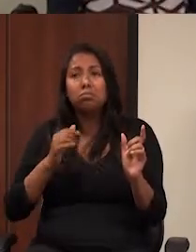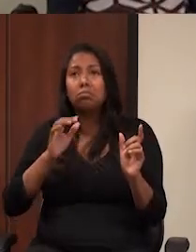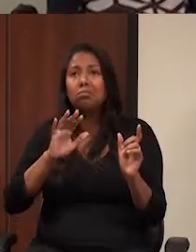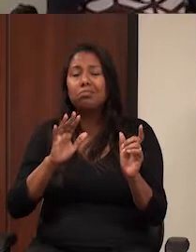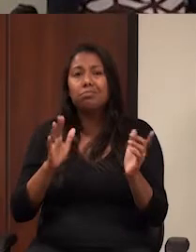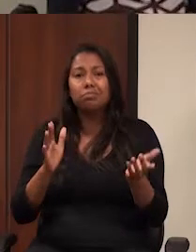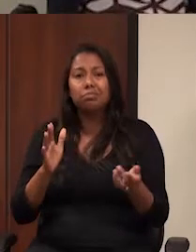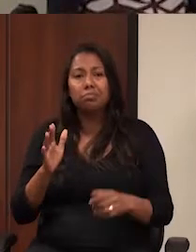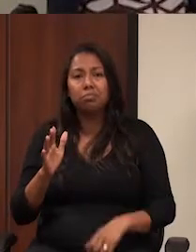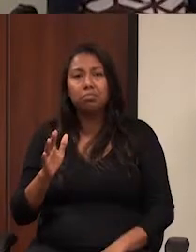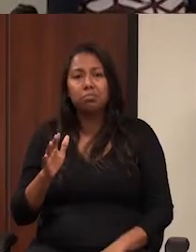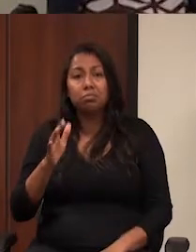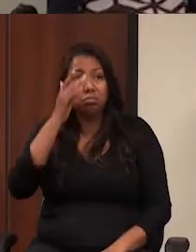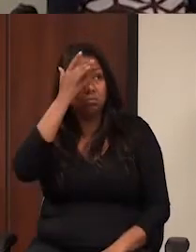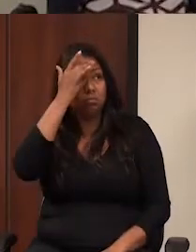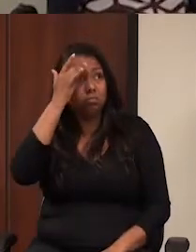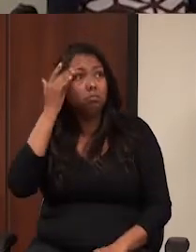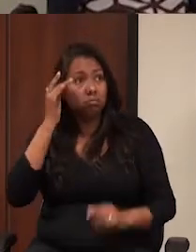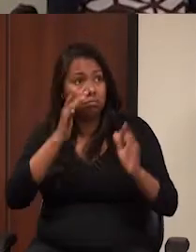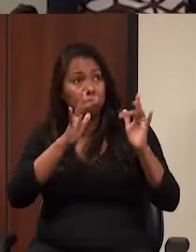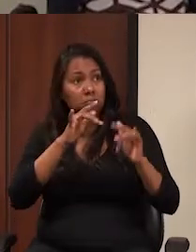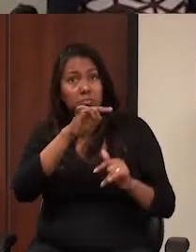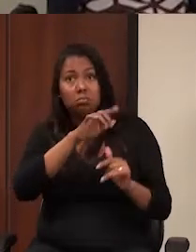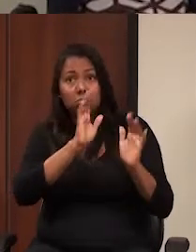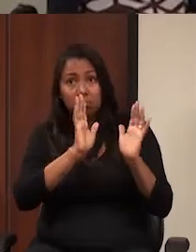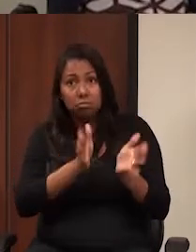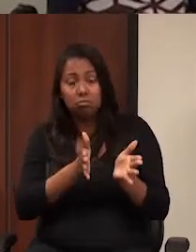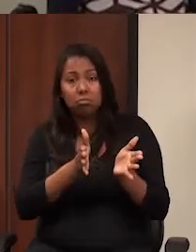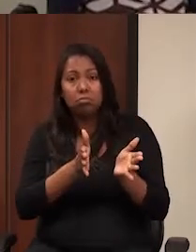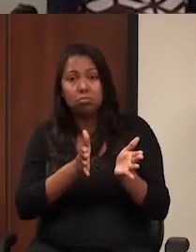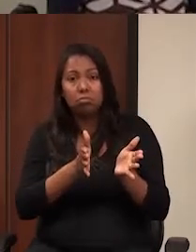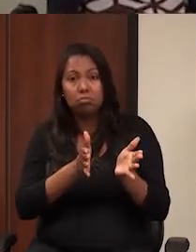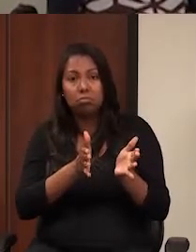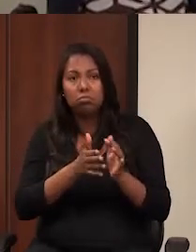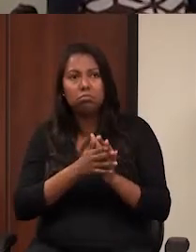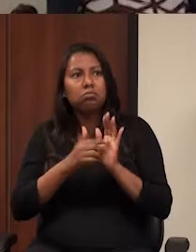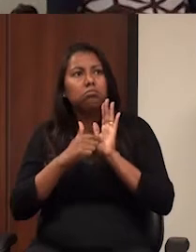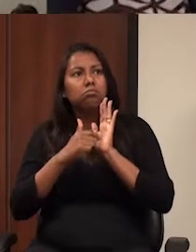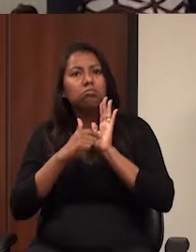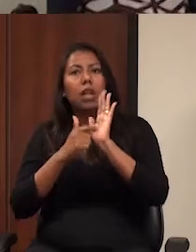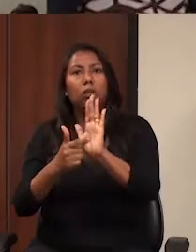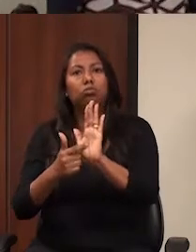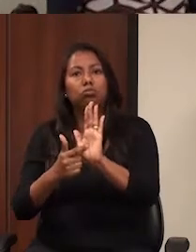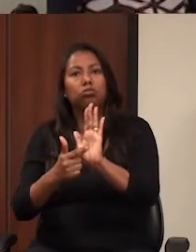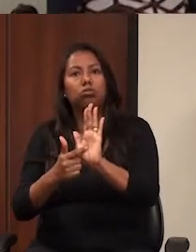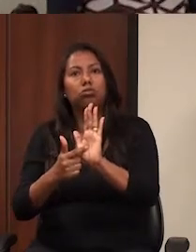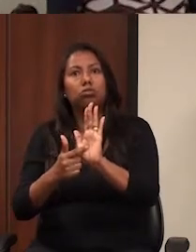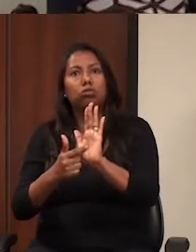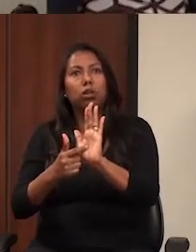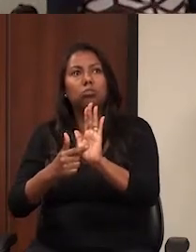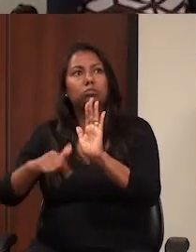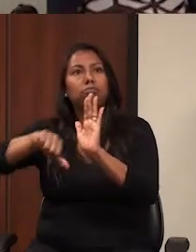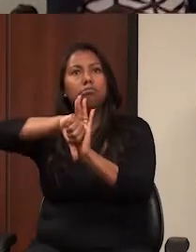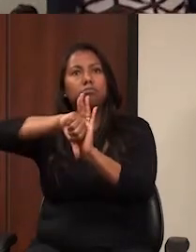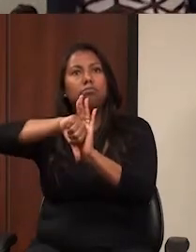ainda a pessoa que se relacionou com essa pessoa com deficiência é denunciada por abuso de incapaz.